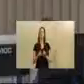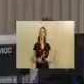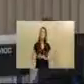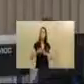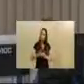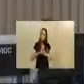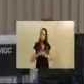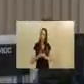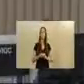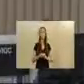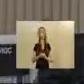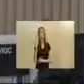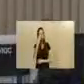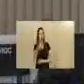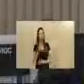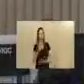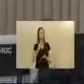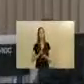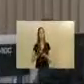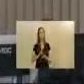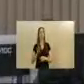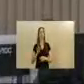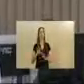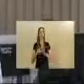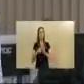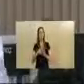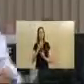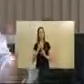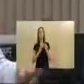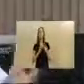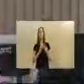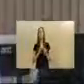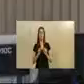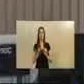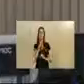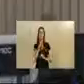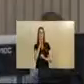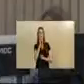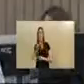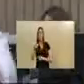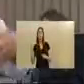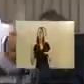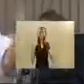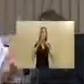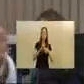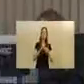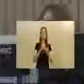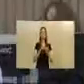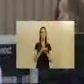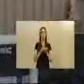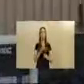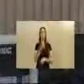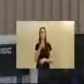gesto que vossa excelência oportuniza esse intercâmbio junto com associações de moradores além de conhecer